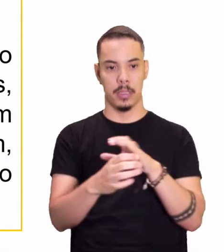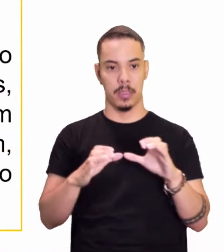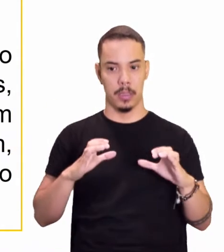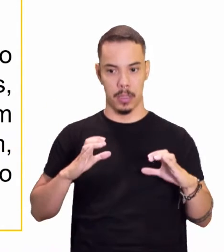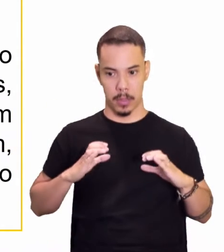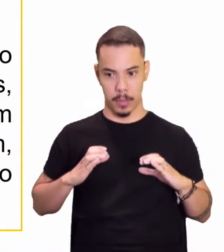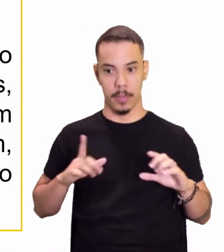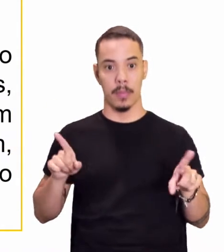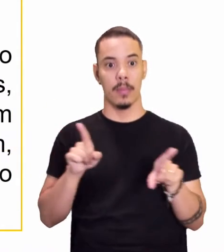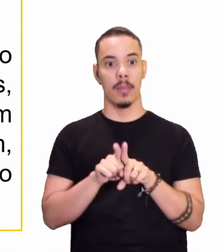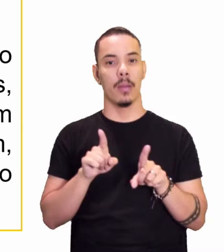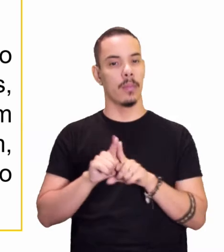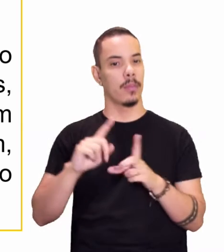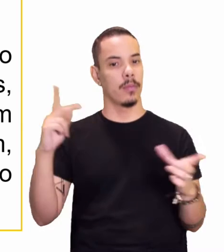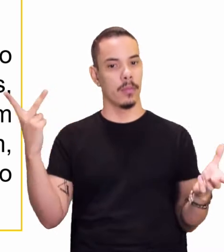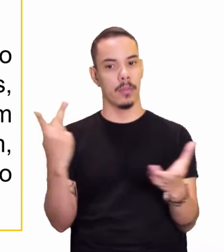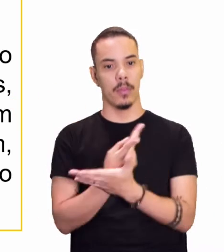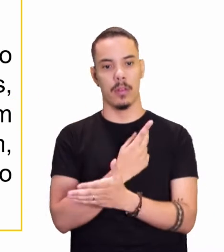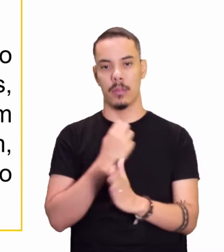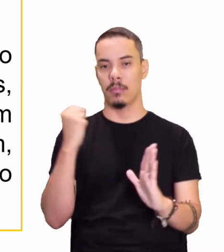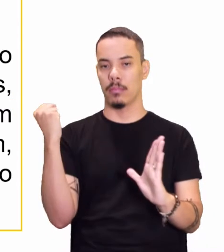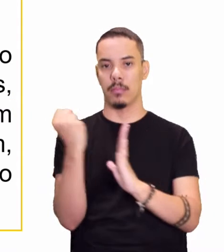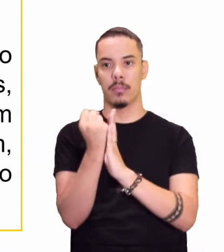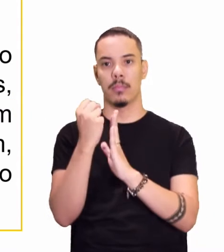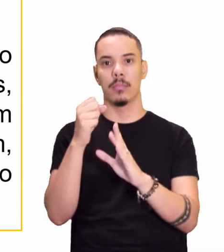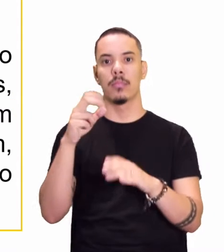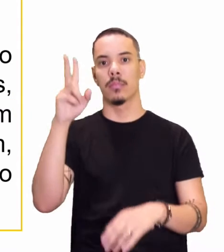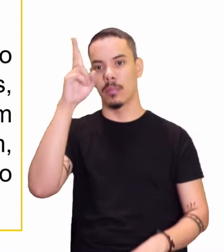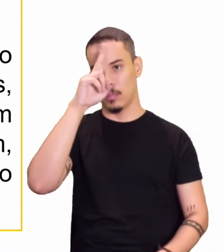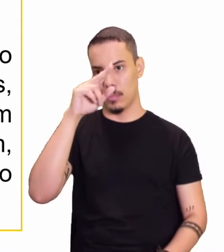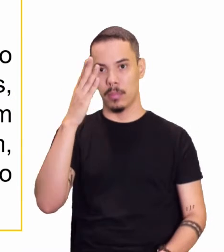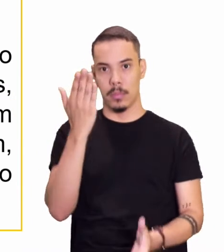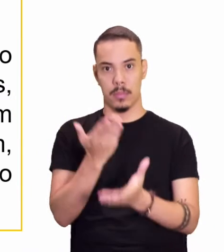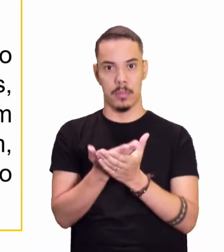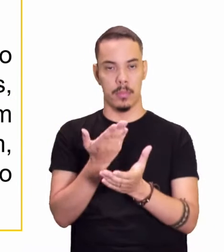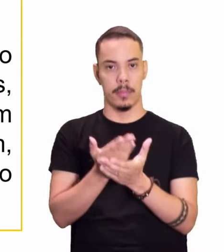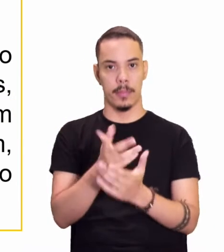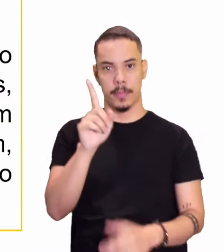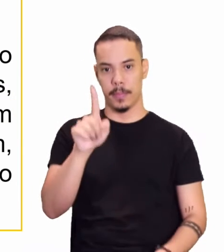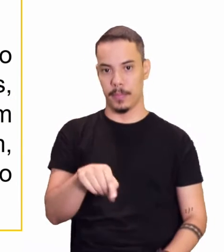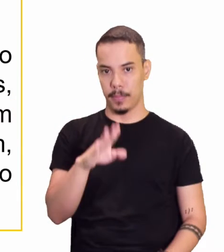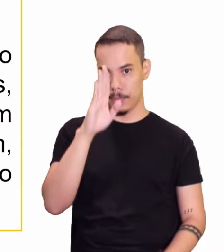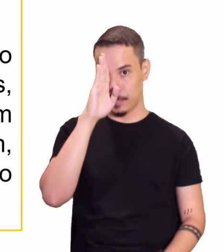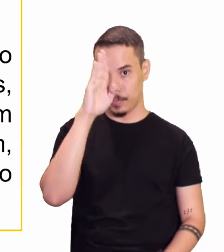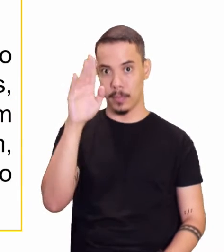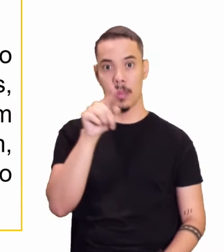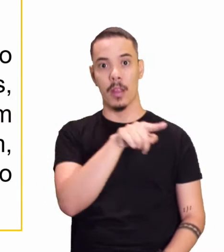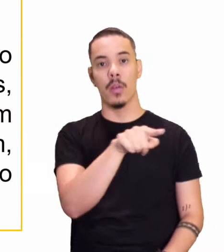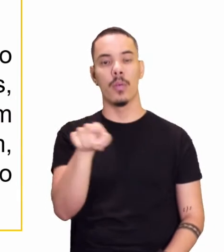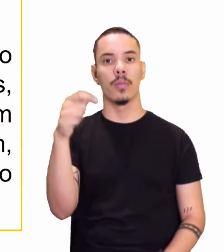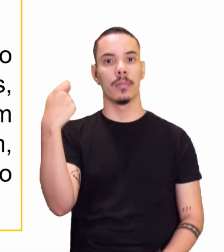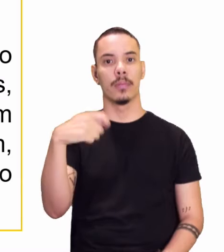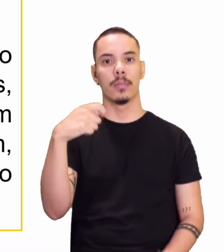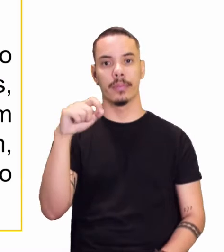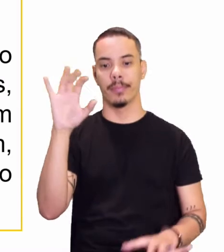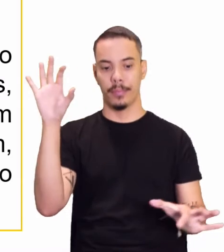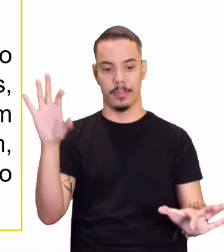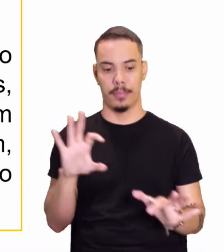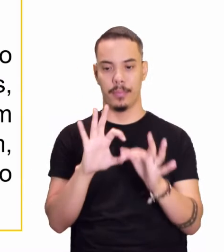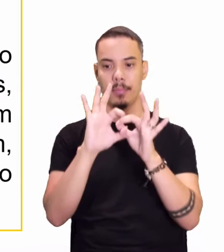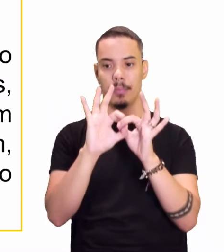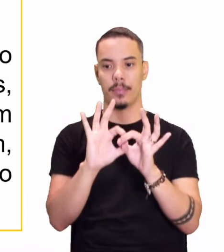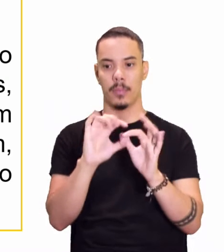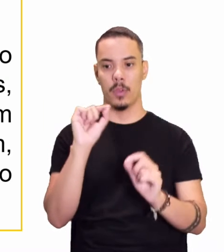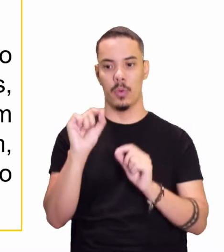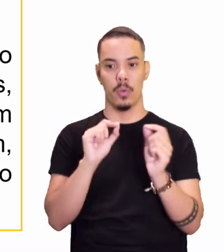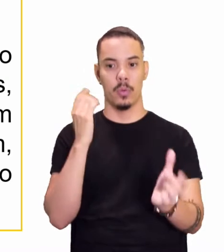históricos que, com certeza, sobre a aula do humanismo, né, você precisa vincular, buscar